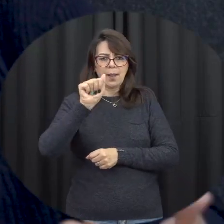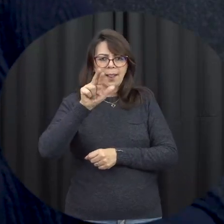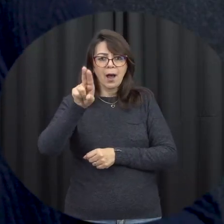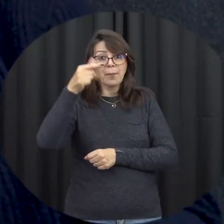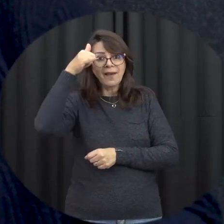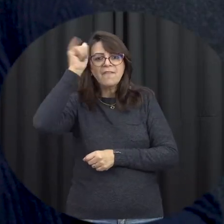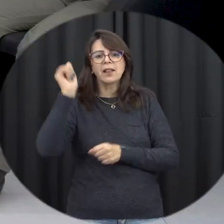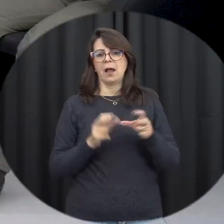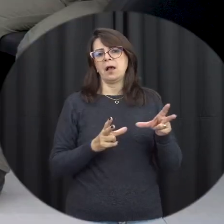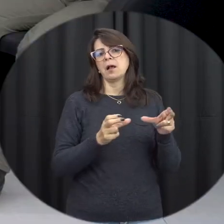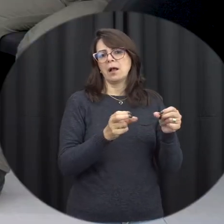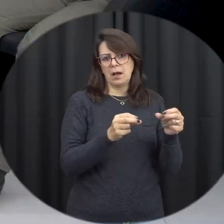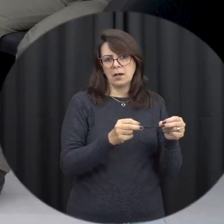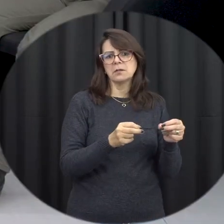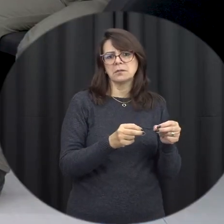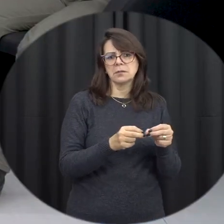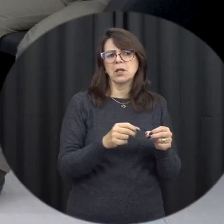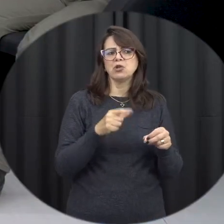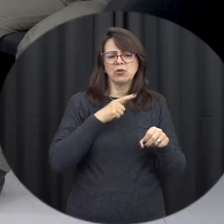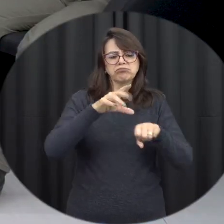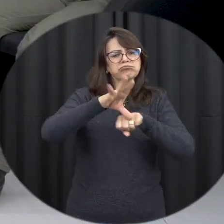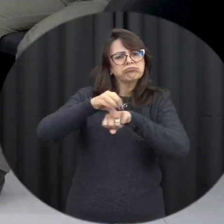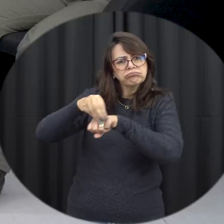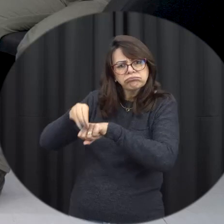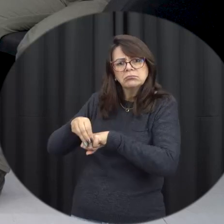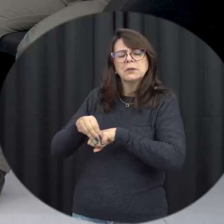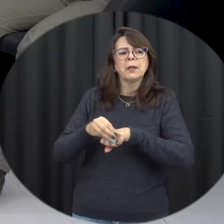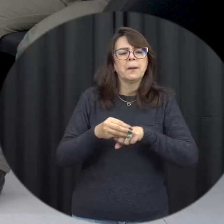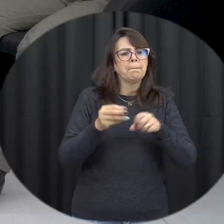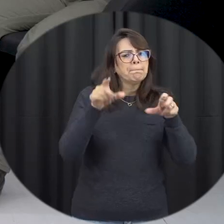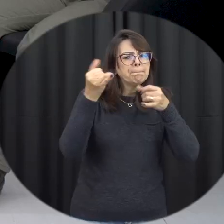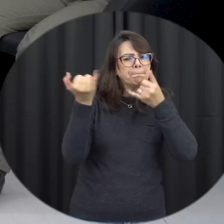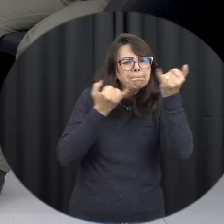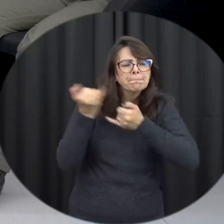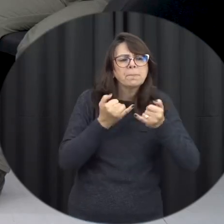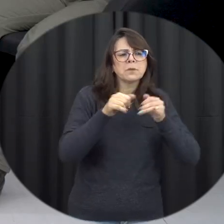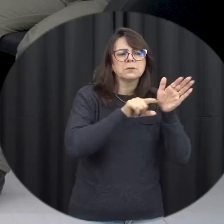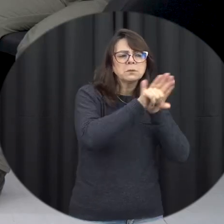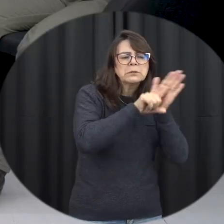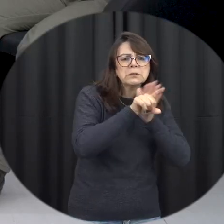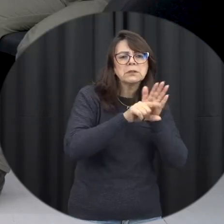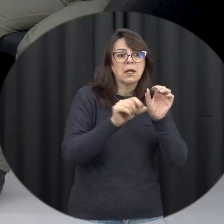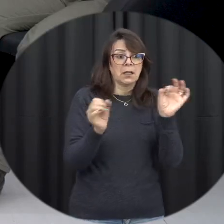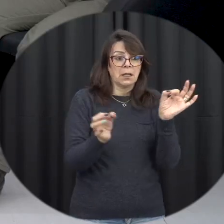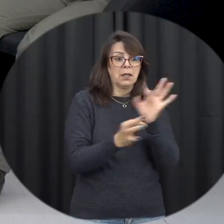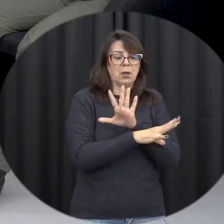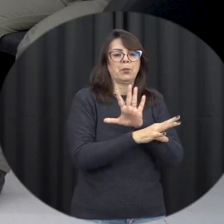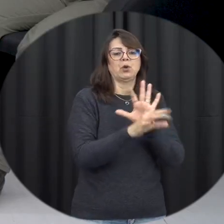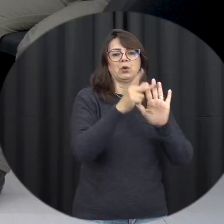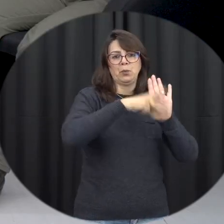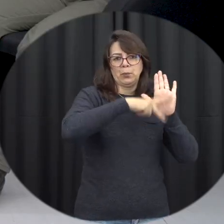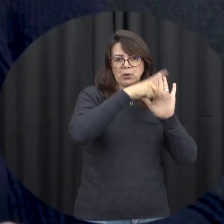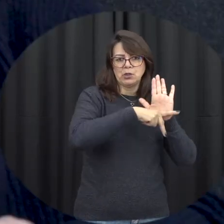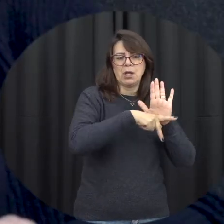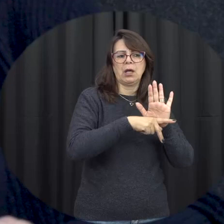poderia ser evitado. Então, tinha bastante conhecimento na área, fui fazendo o projeto. Depois, no ano